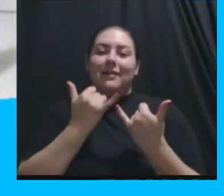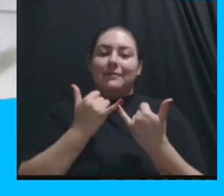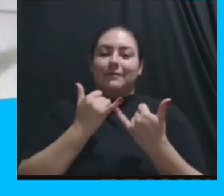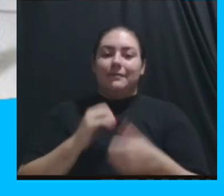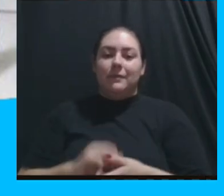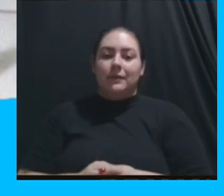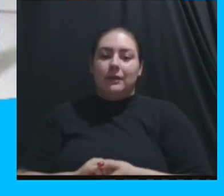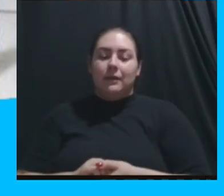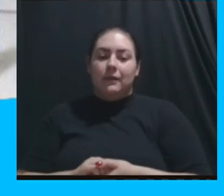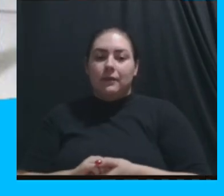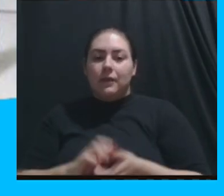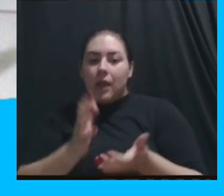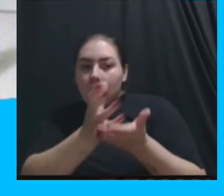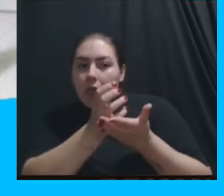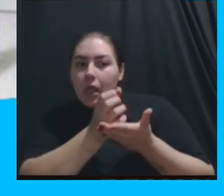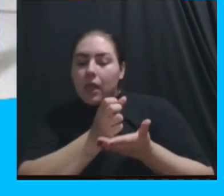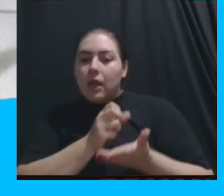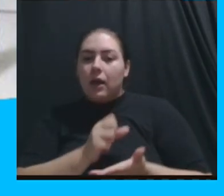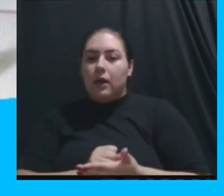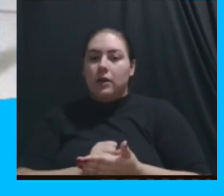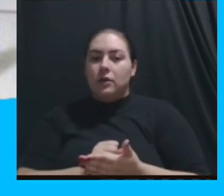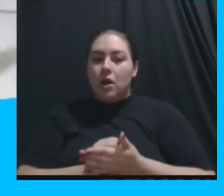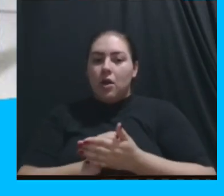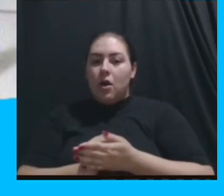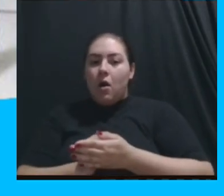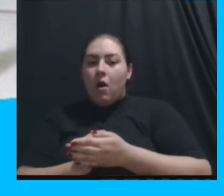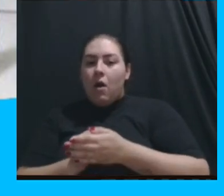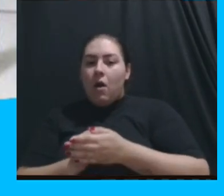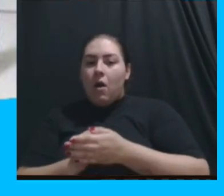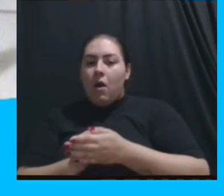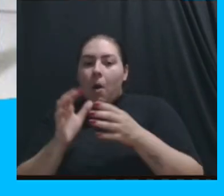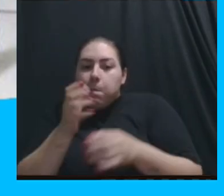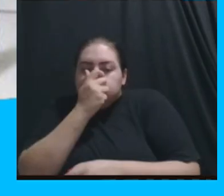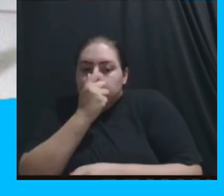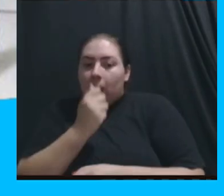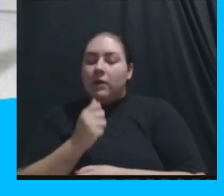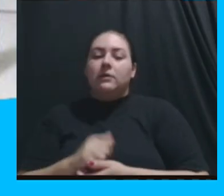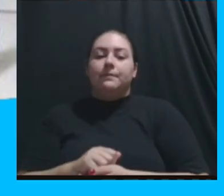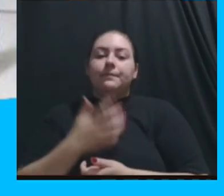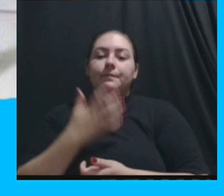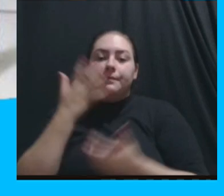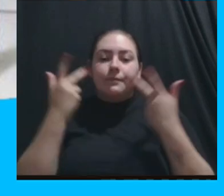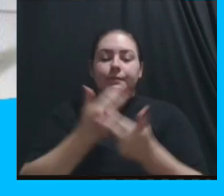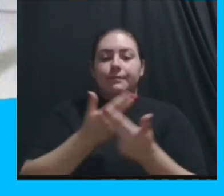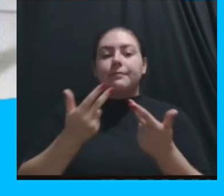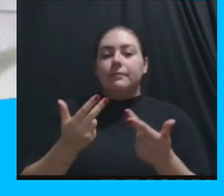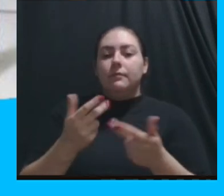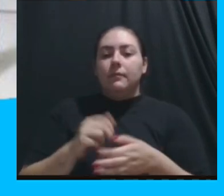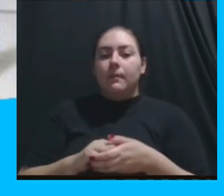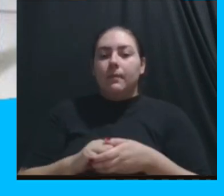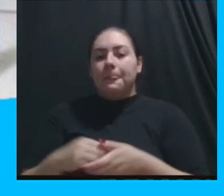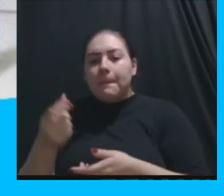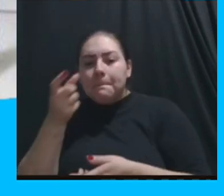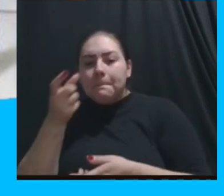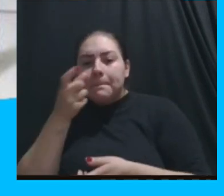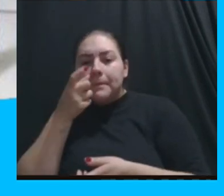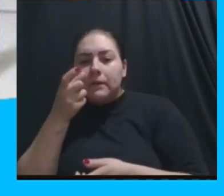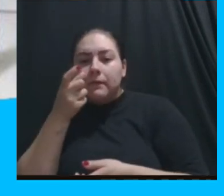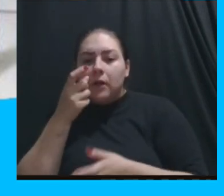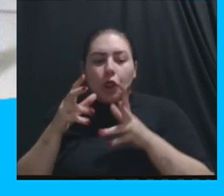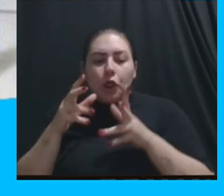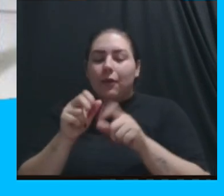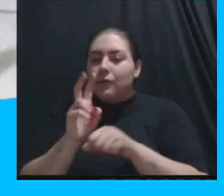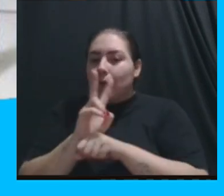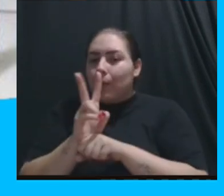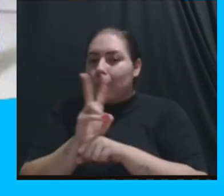de animais no Campos Elíseos. Passou por observação, recebeu todos os cuidados e agora